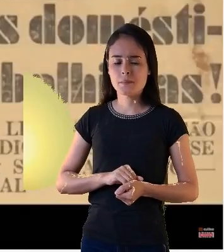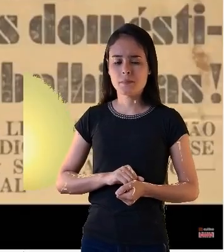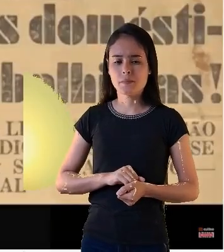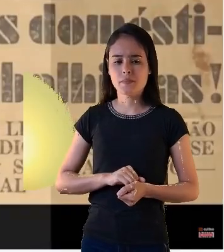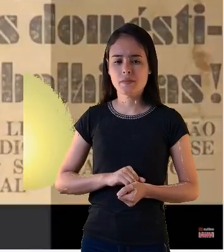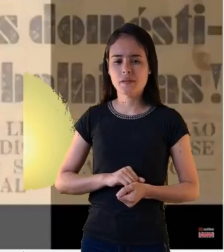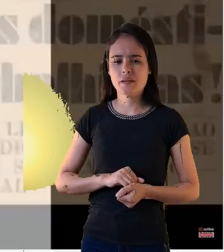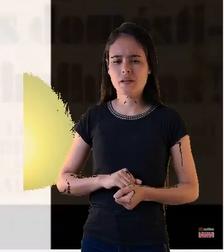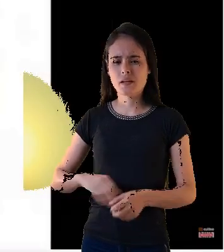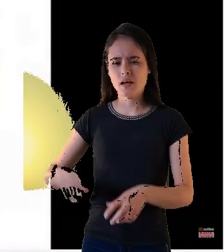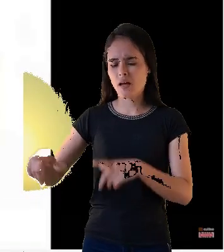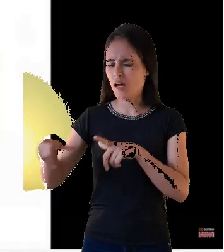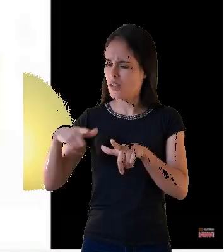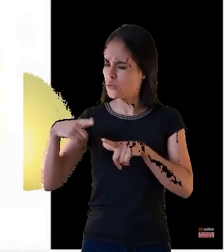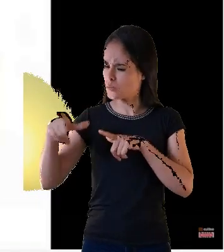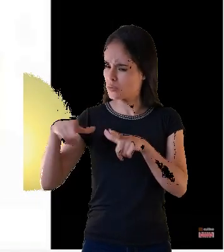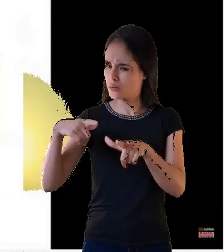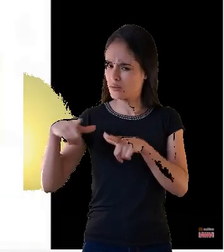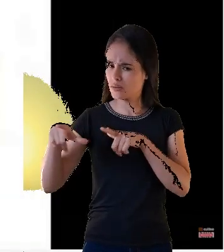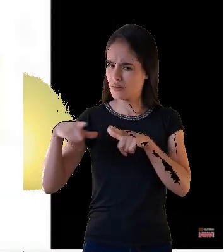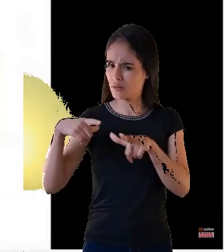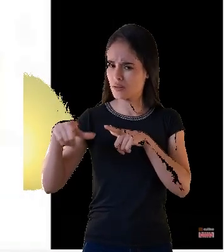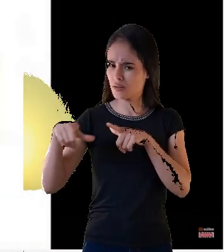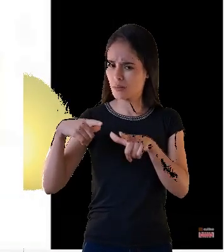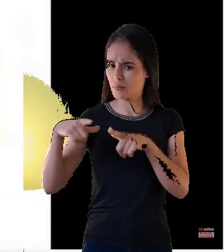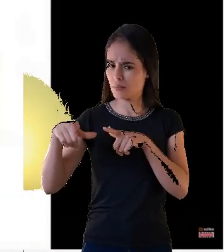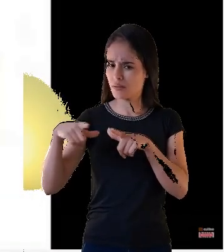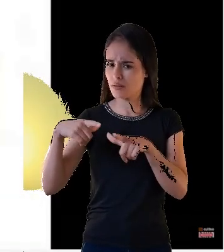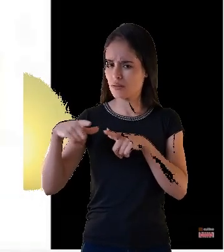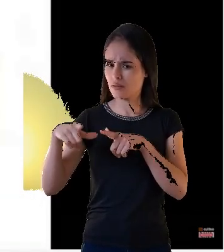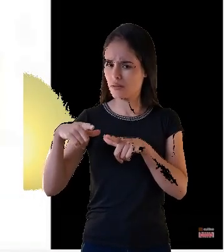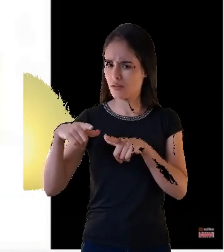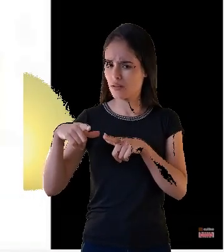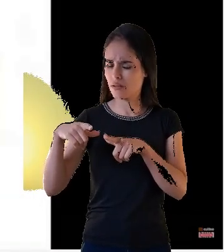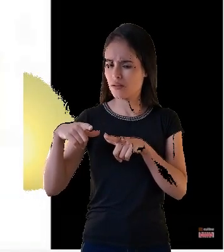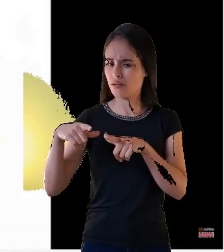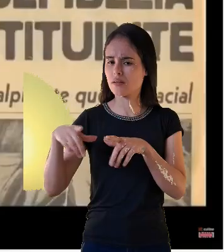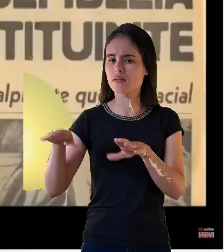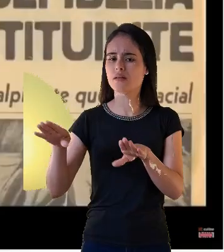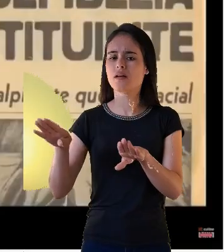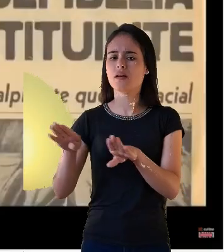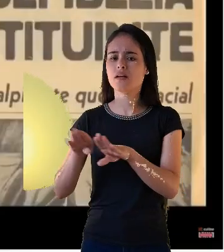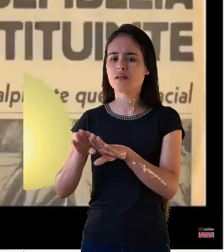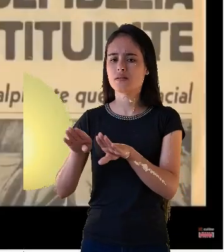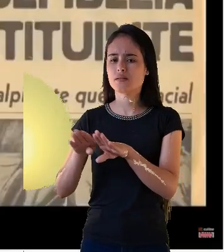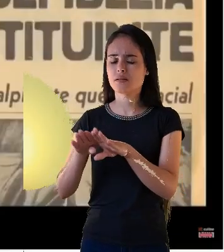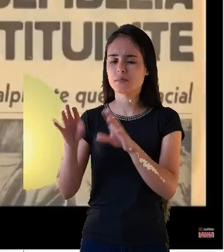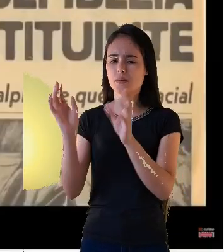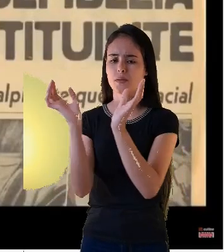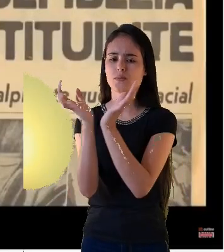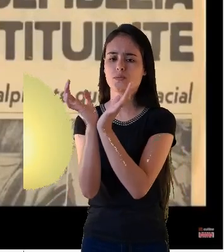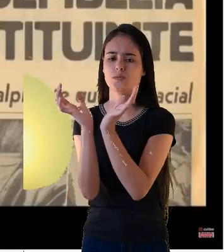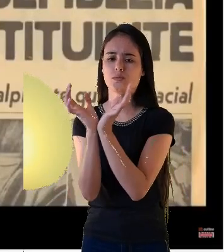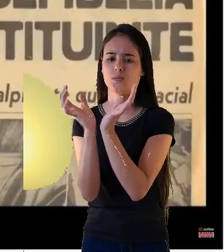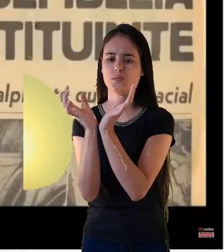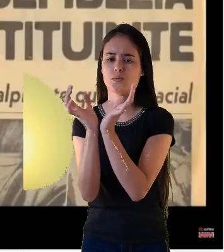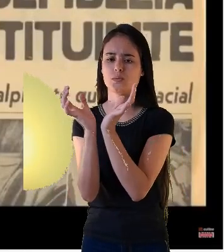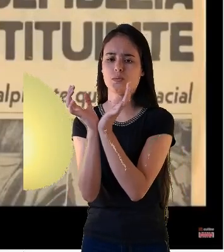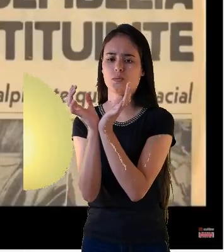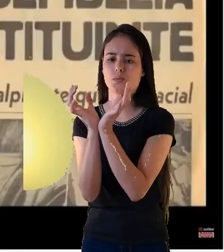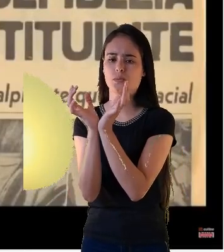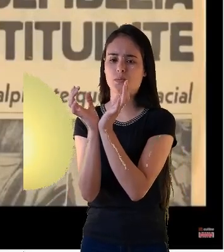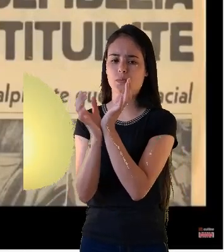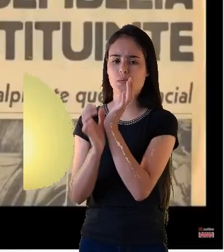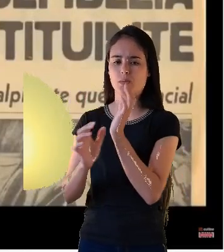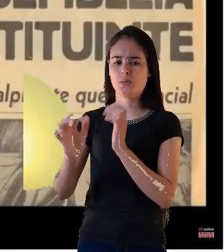igualdade racial. O TEM organizou a Convenção Nacional do Negro, que apresentou à Assembleia Nacional Constituinte de